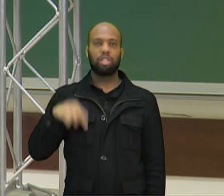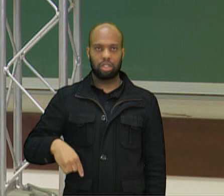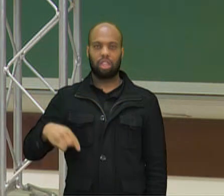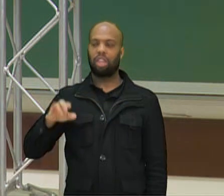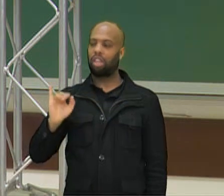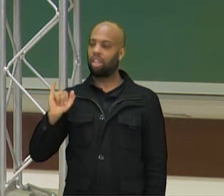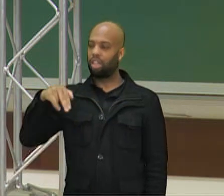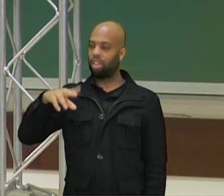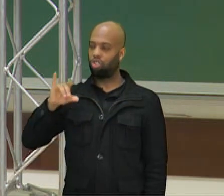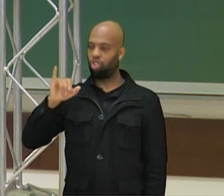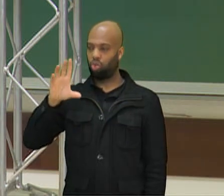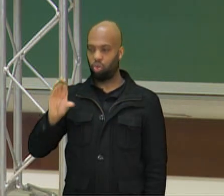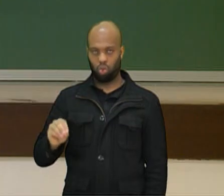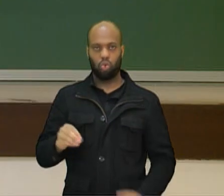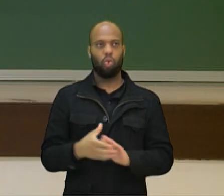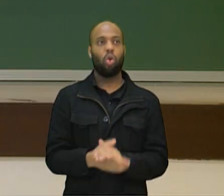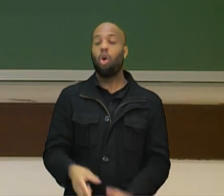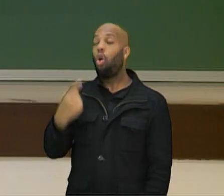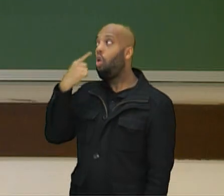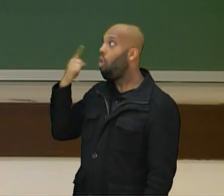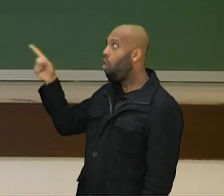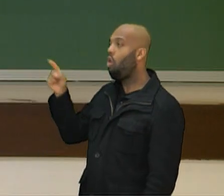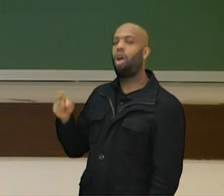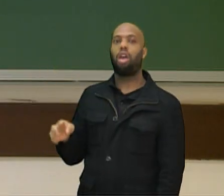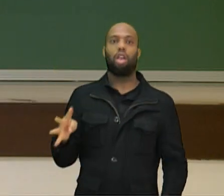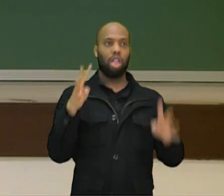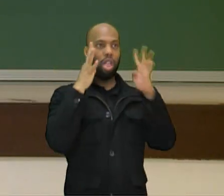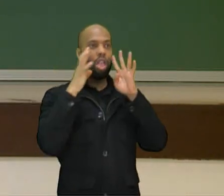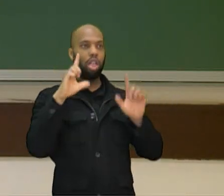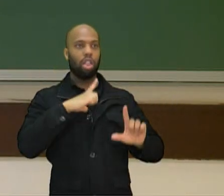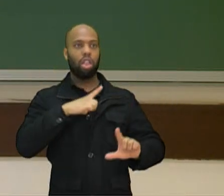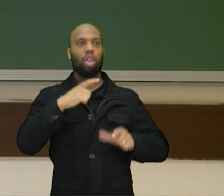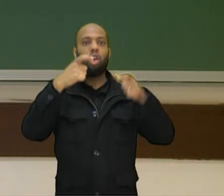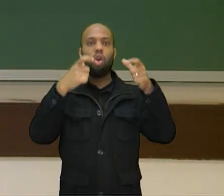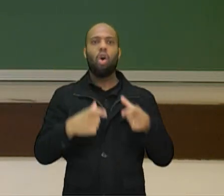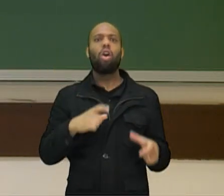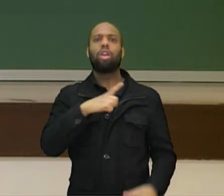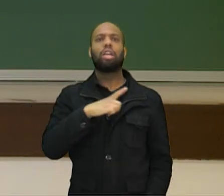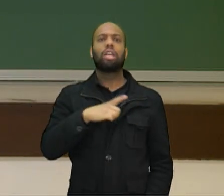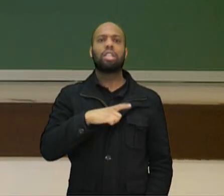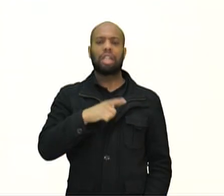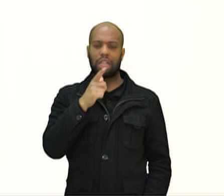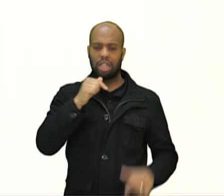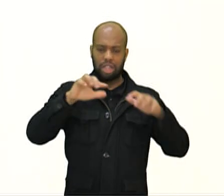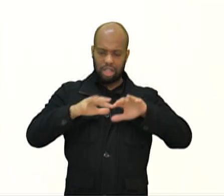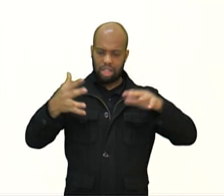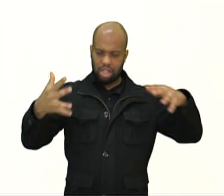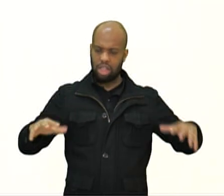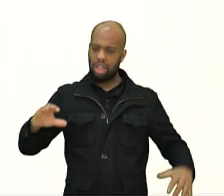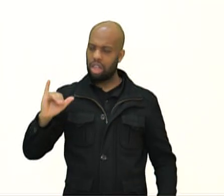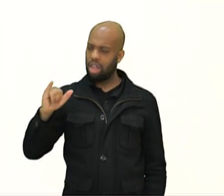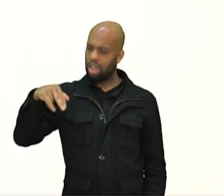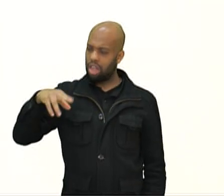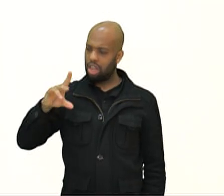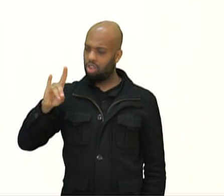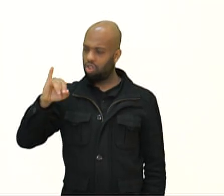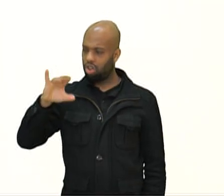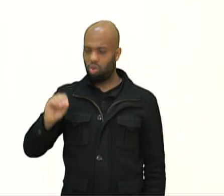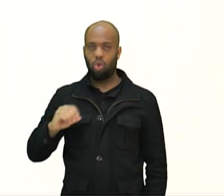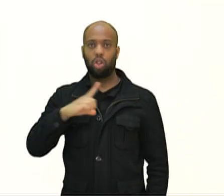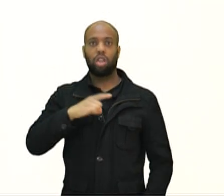importantes. E aqui, ó, se você olhar com bastante atenção, ó, aonde está localizado o Oceano Índico?